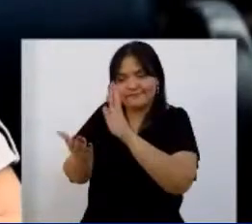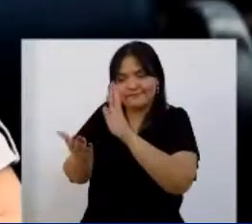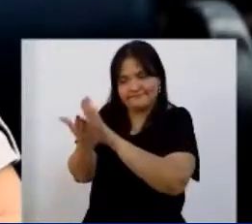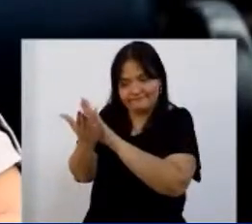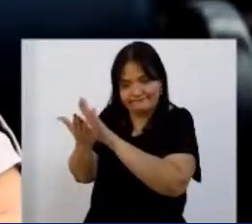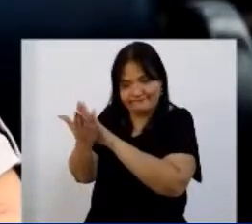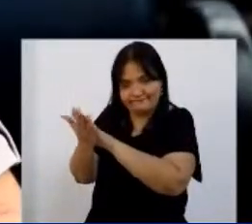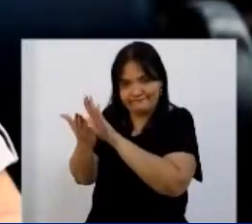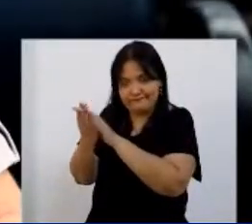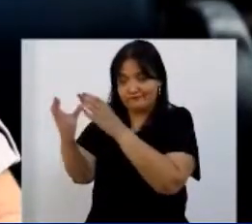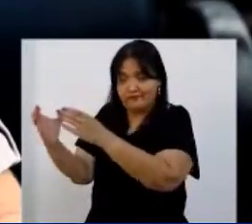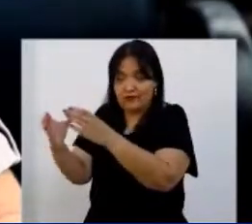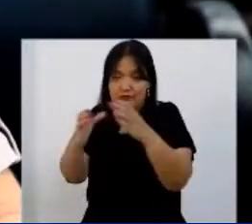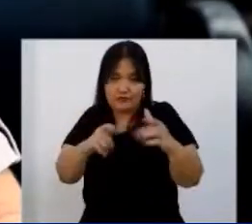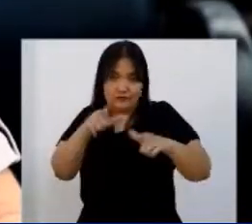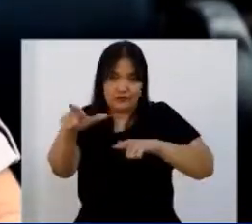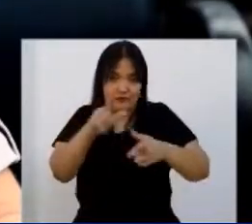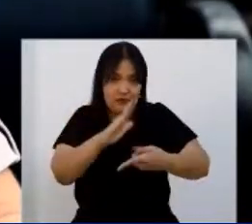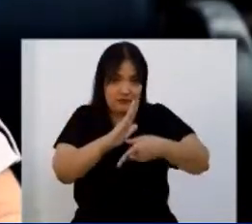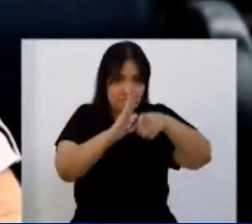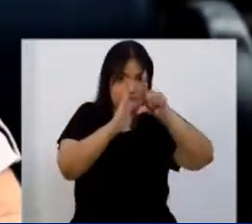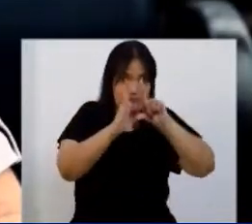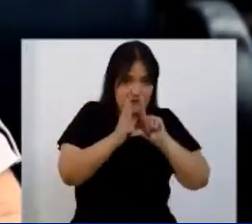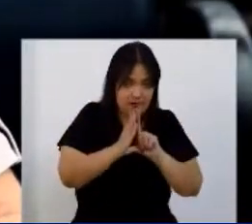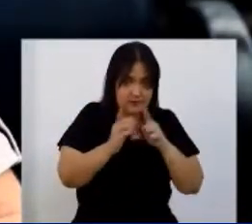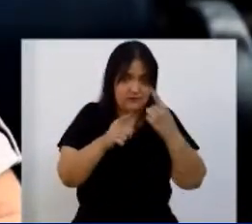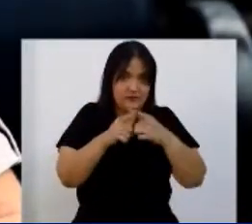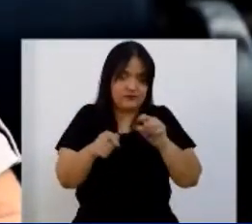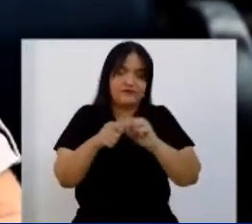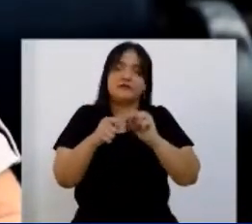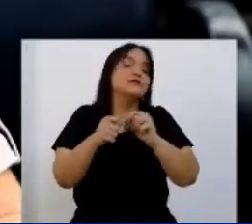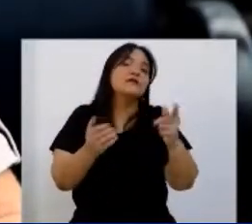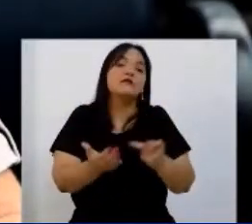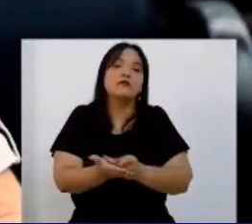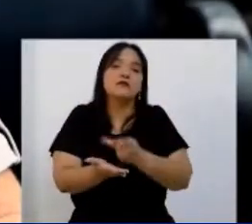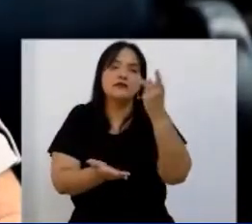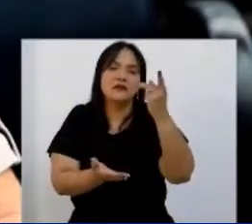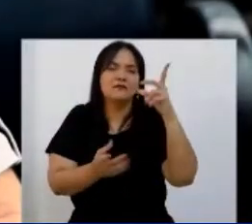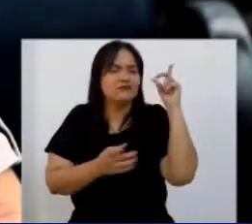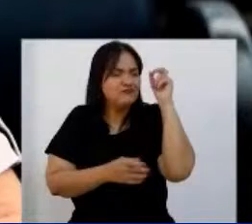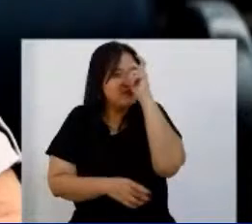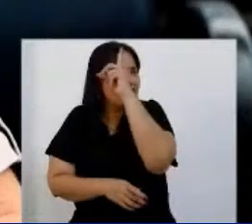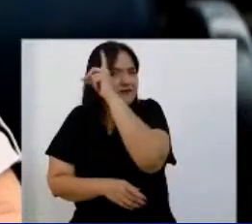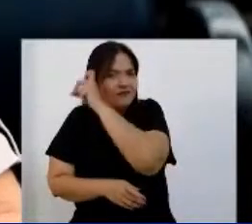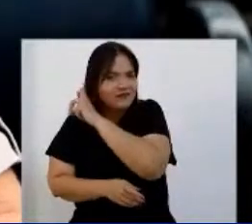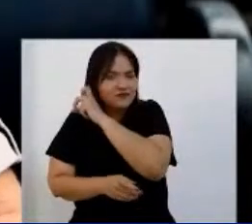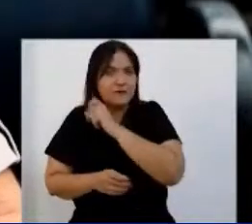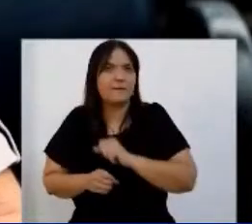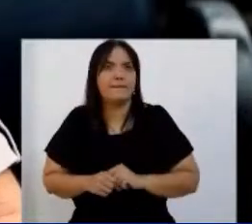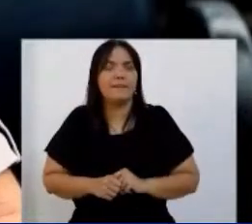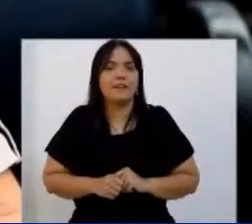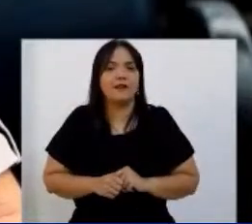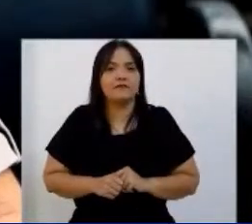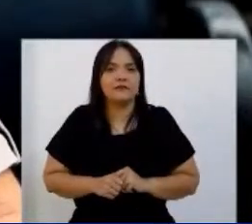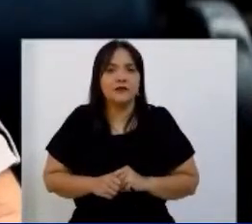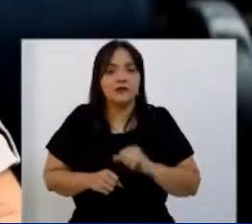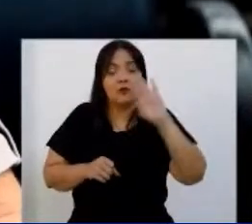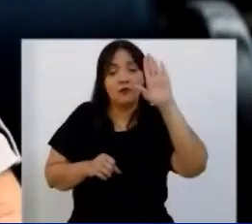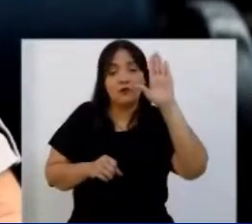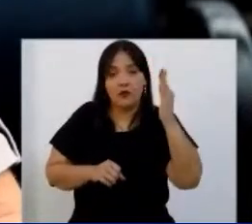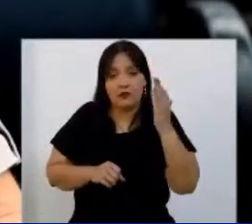aí as equipes que trabalharam antes dessa época têm um mérito muito grande, que era uma coisa muito difícil de